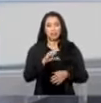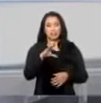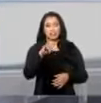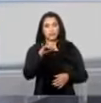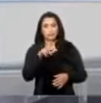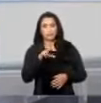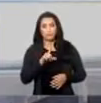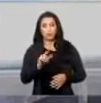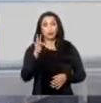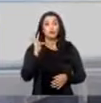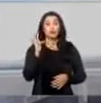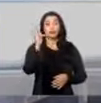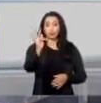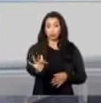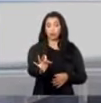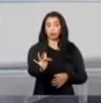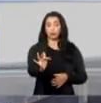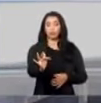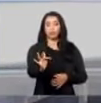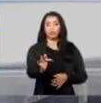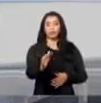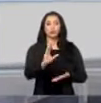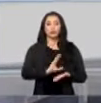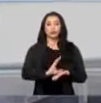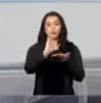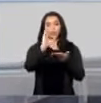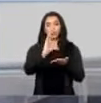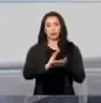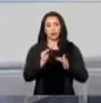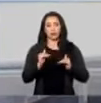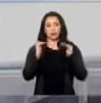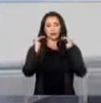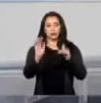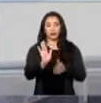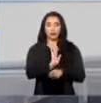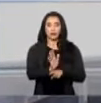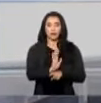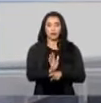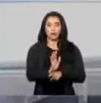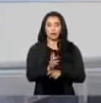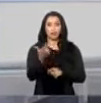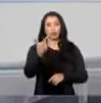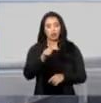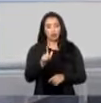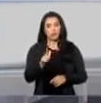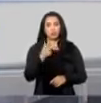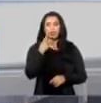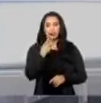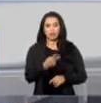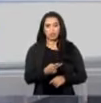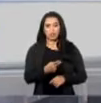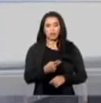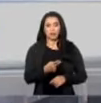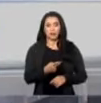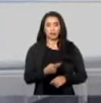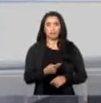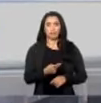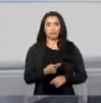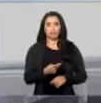do setor no Brasil, para o futuro do Conselho Superior de Cinema no Brasil. Reitero aqui a possibilidade